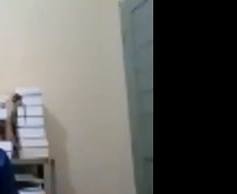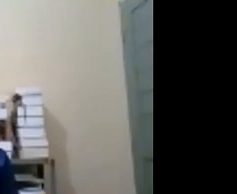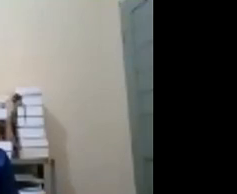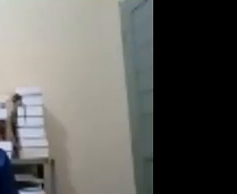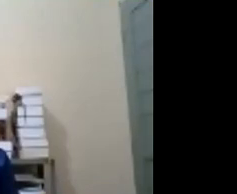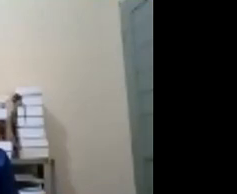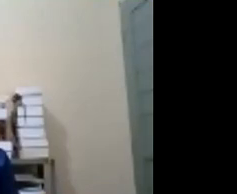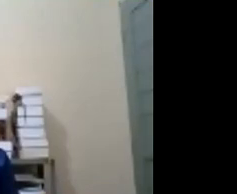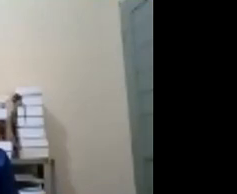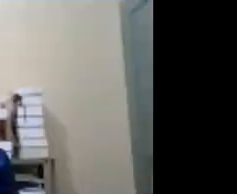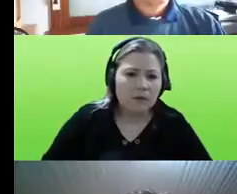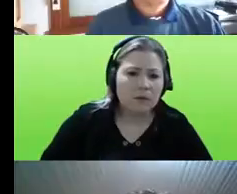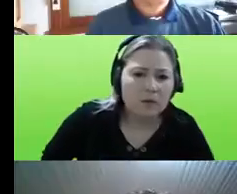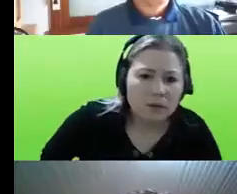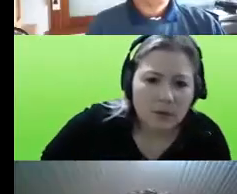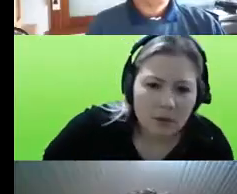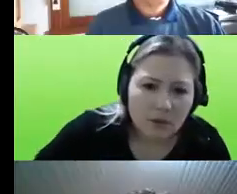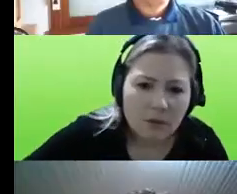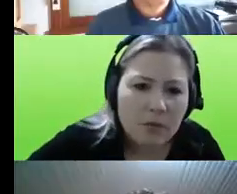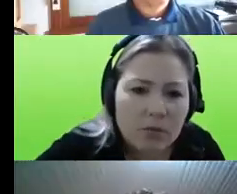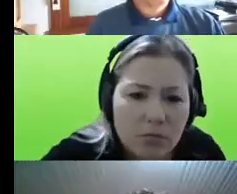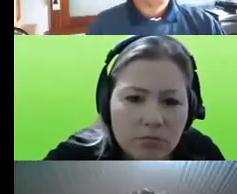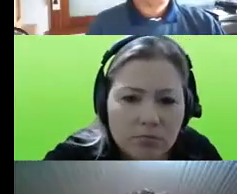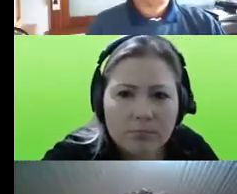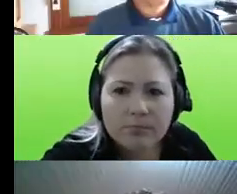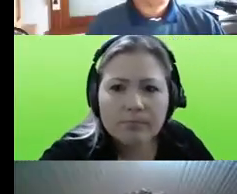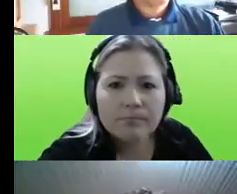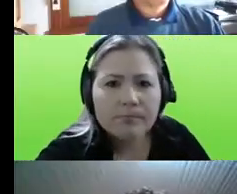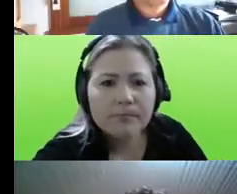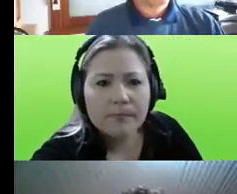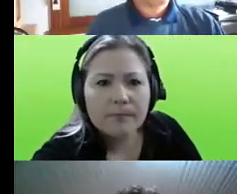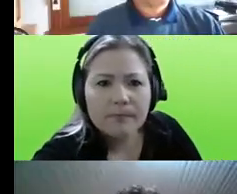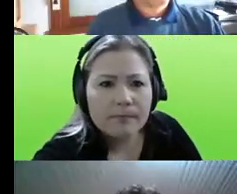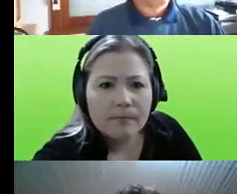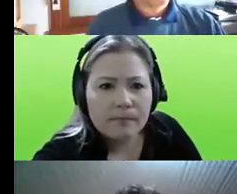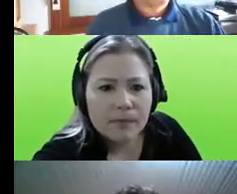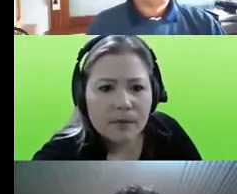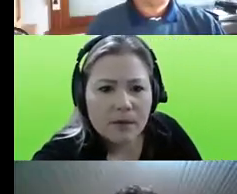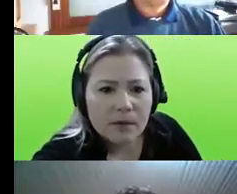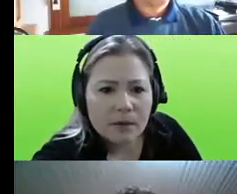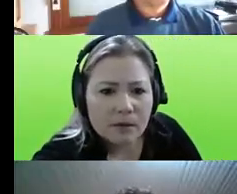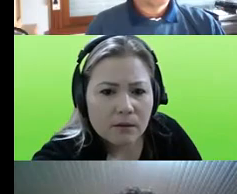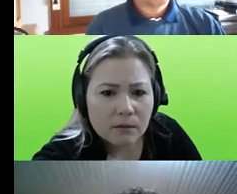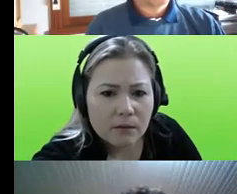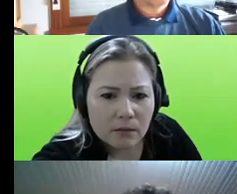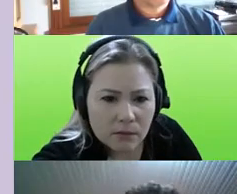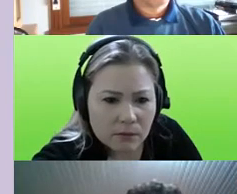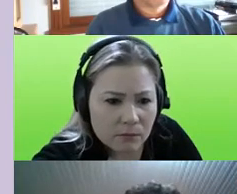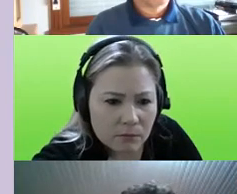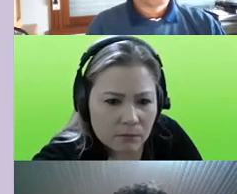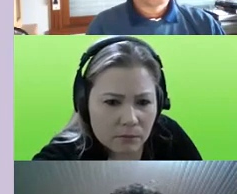para todo mundo. Nós utilizamos essa página aqui do seminário